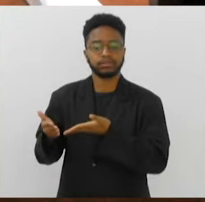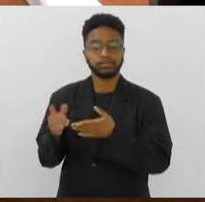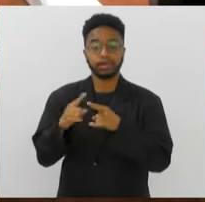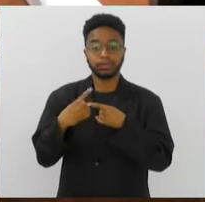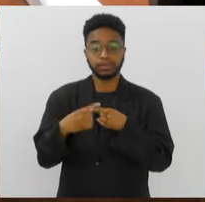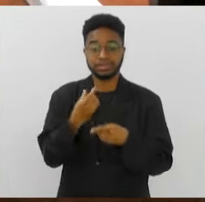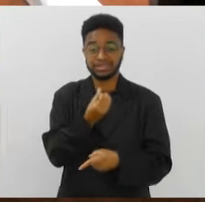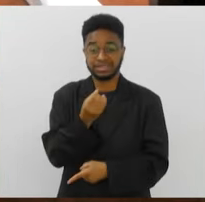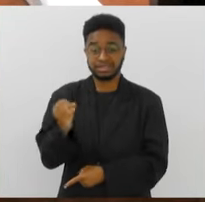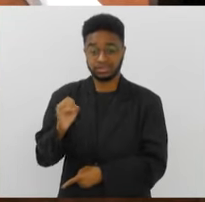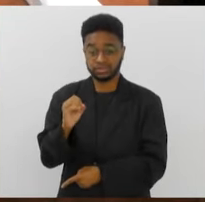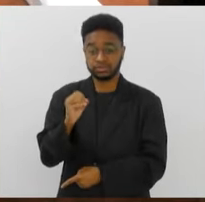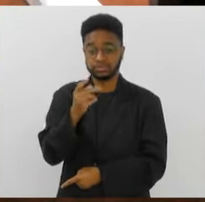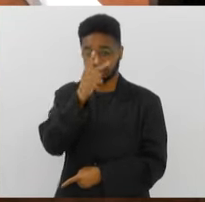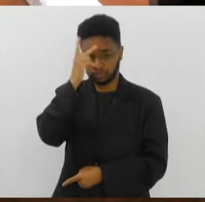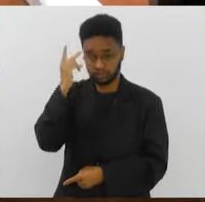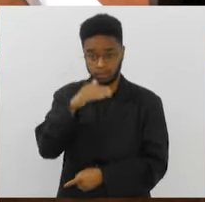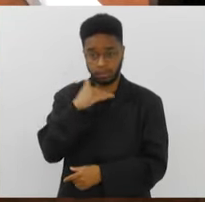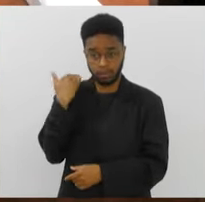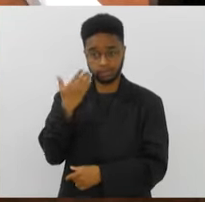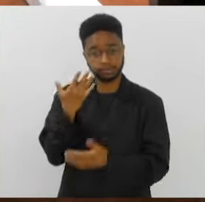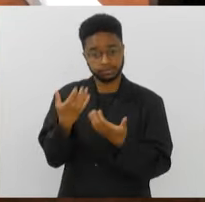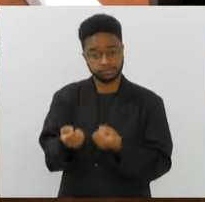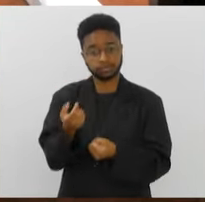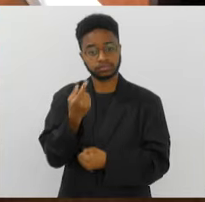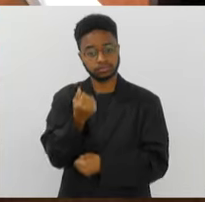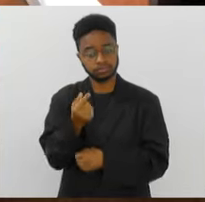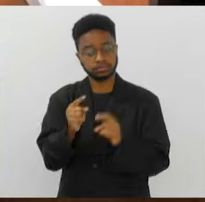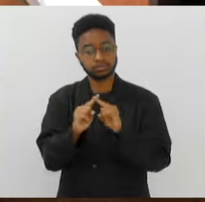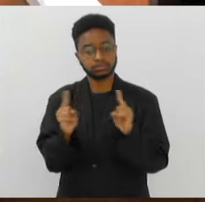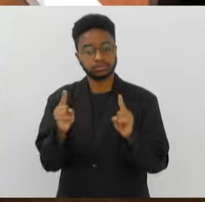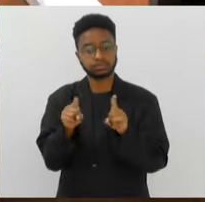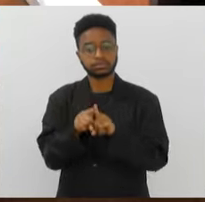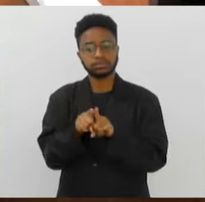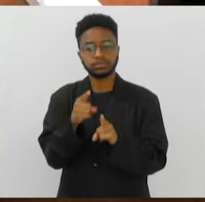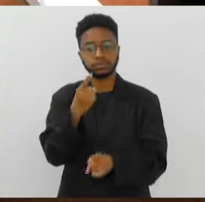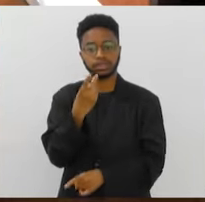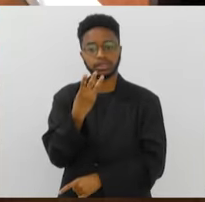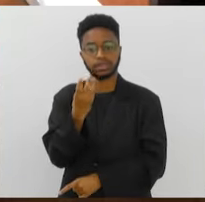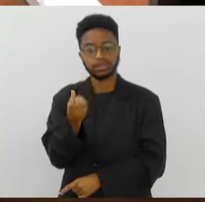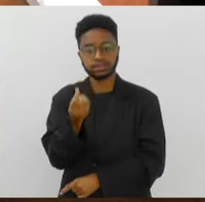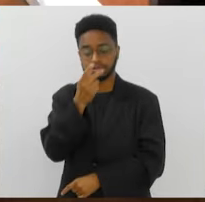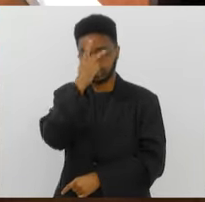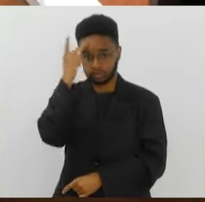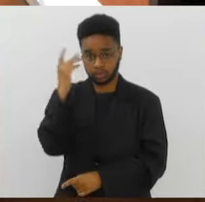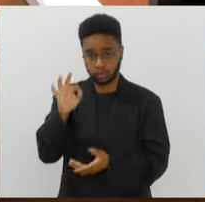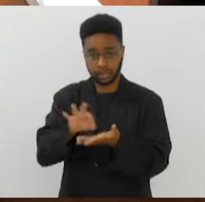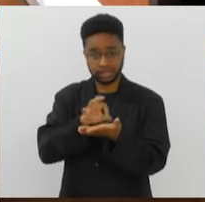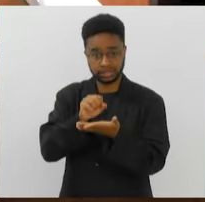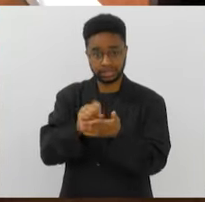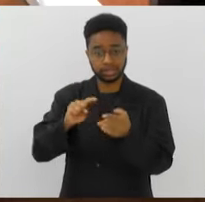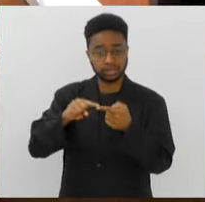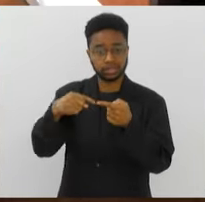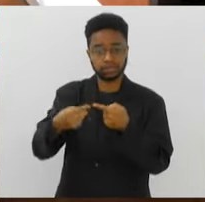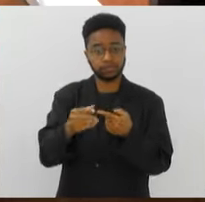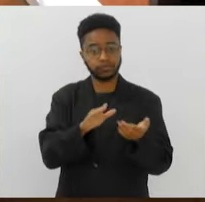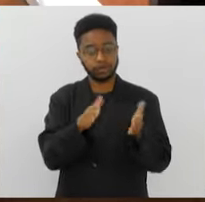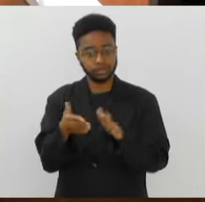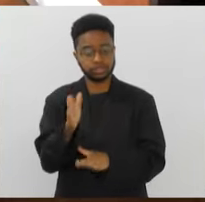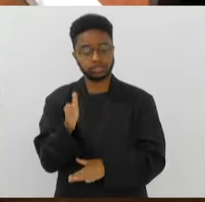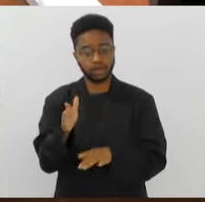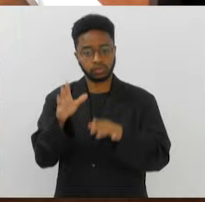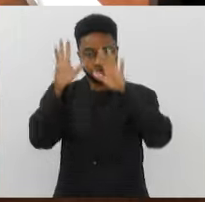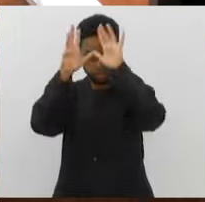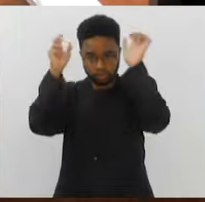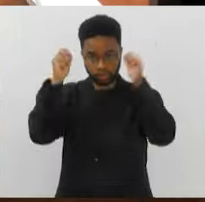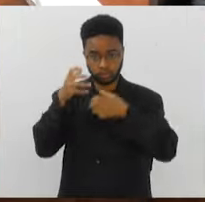mortas recebendo esse dinheiro do Bolsa Mumbuca e 136 pessoas foram cadastradas após a morte, revela o Tribunal de